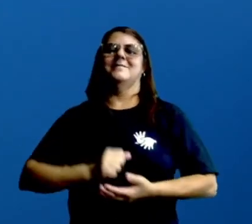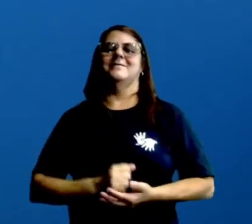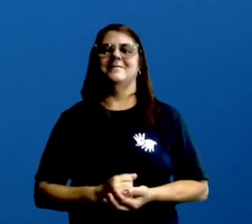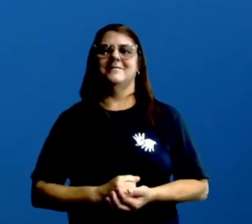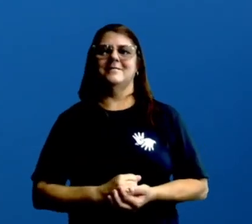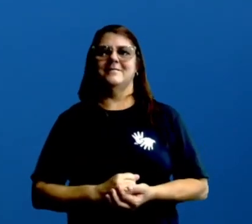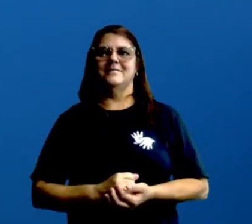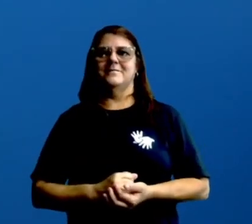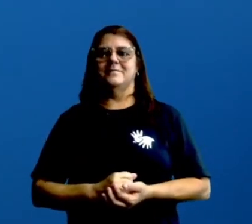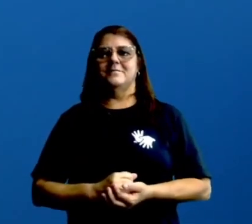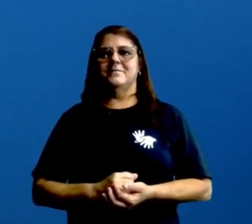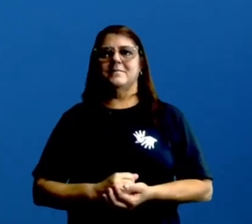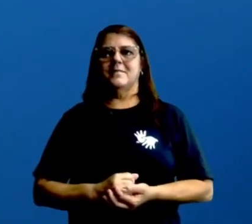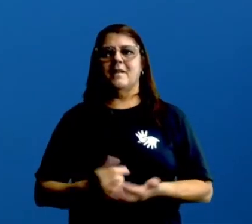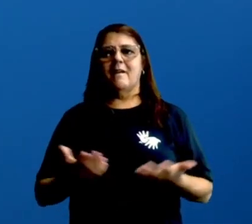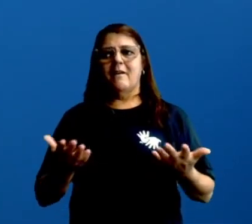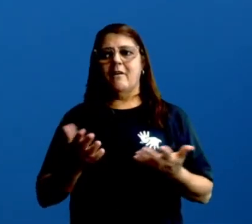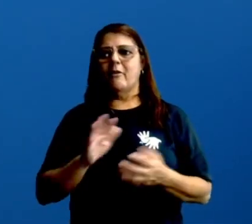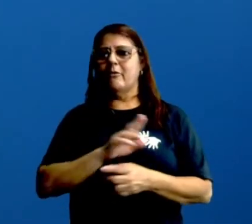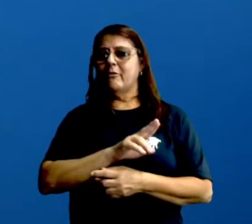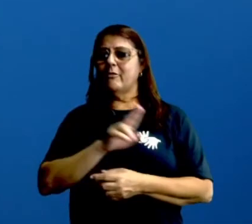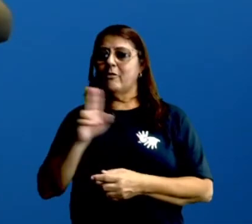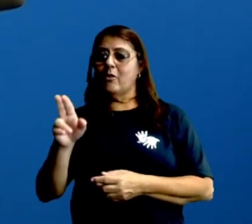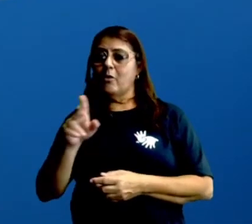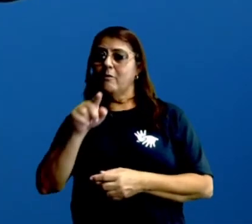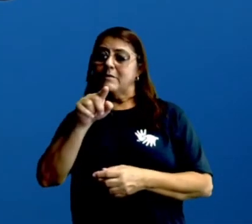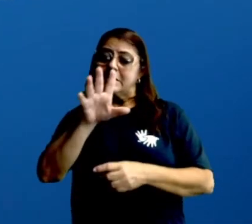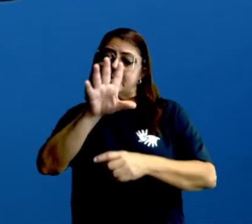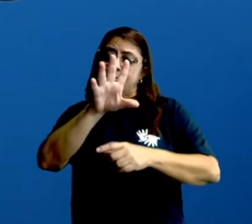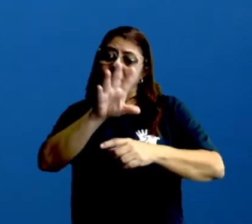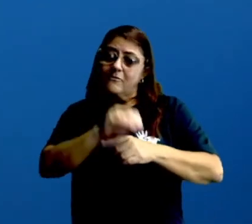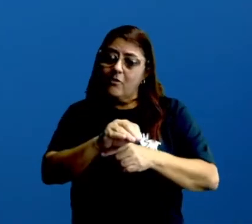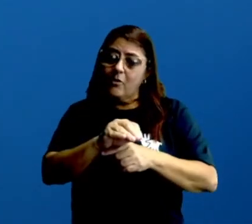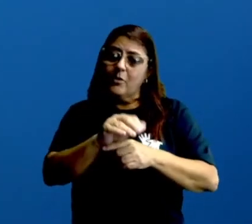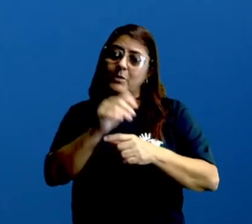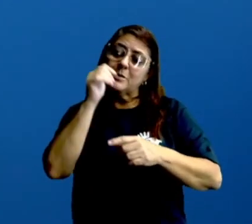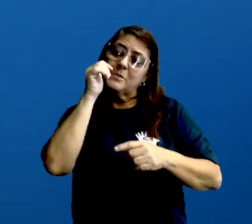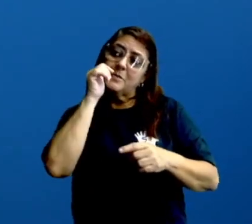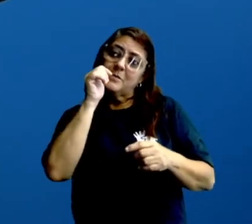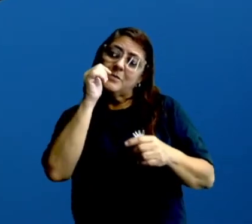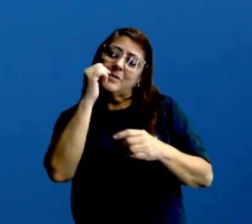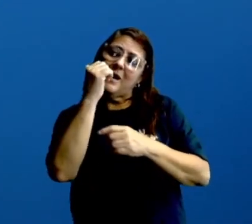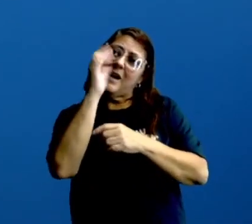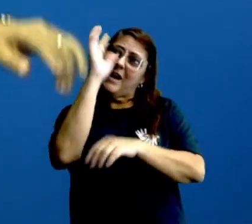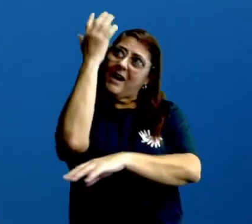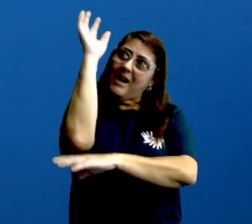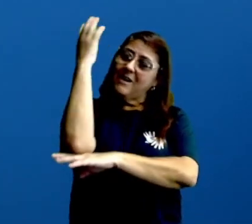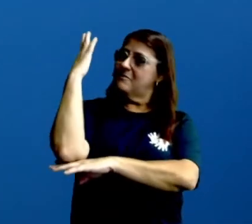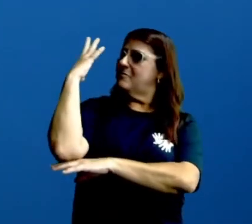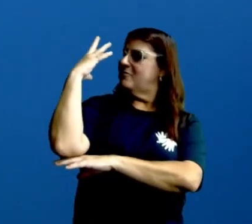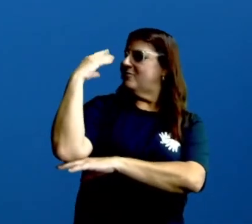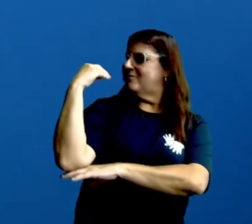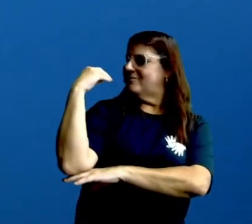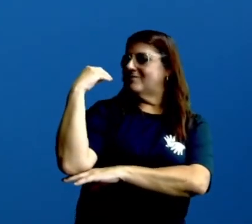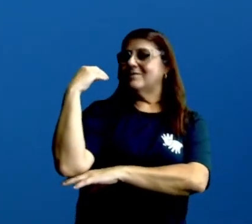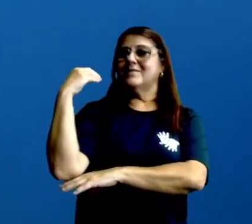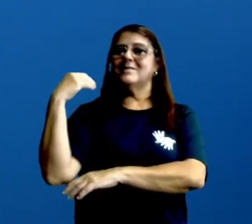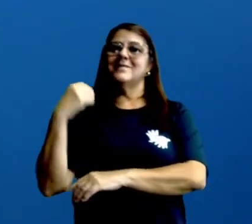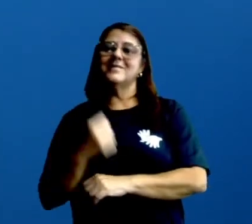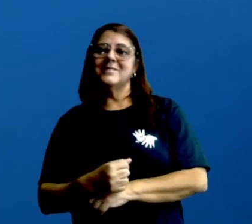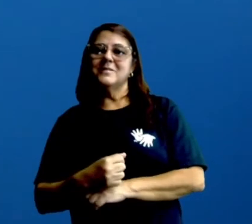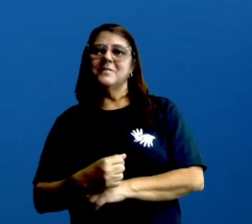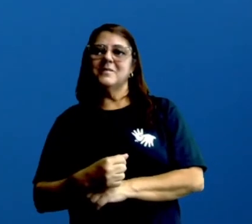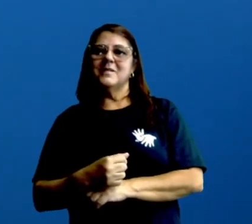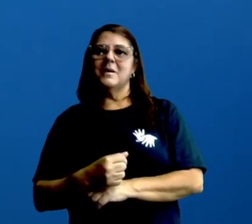certo então eu vou deixar um desafio para você tira uma foto aí a Anitta na frente de uma árvore bem bacana E manda para tua